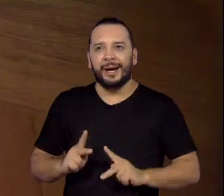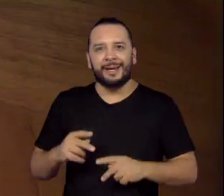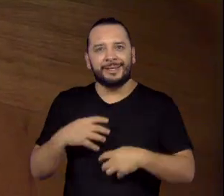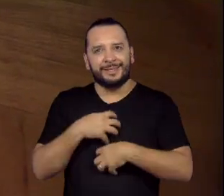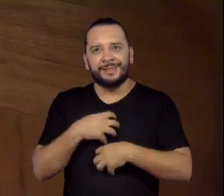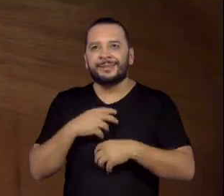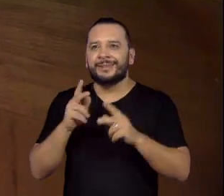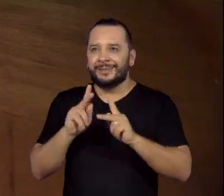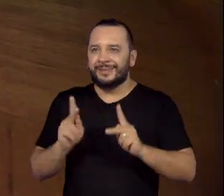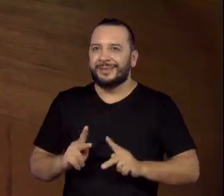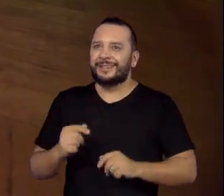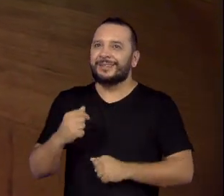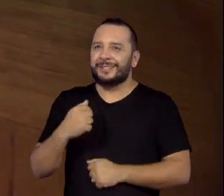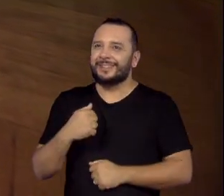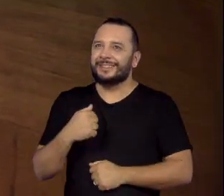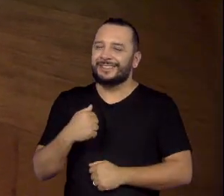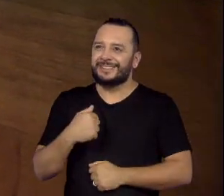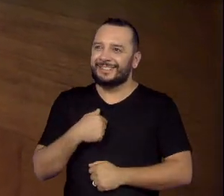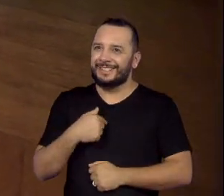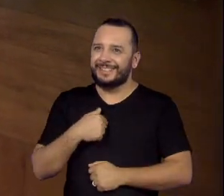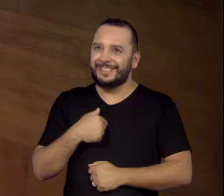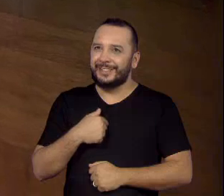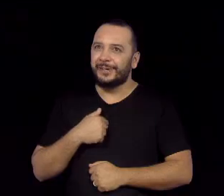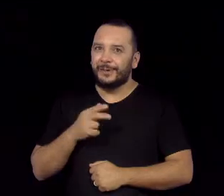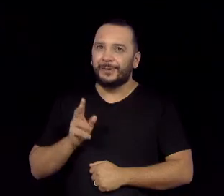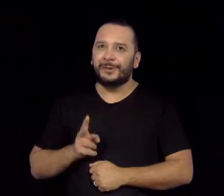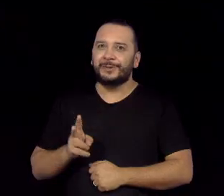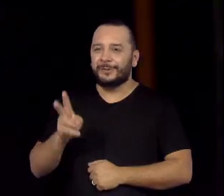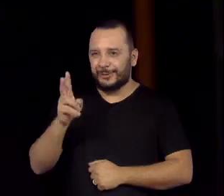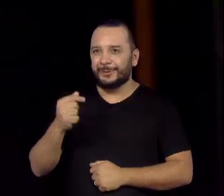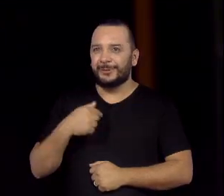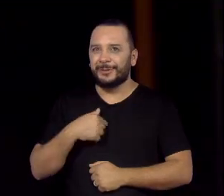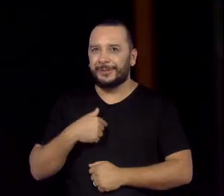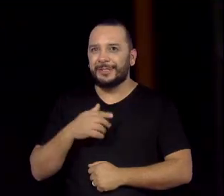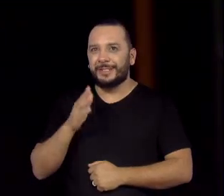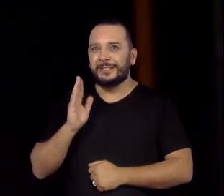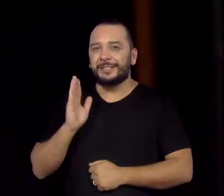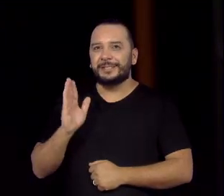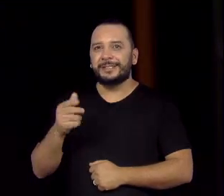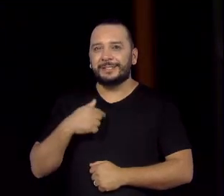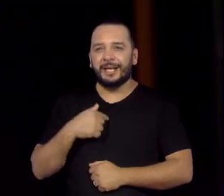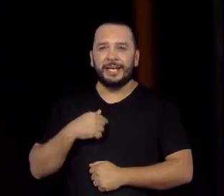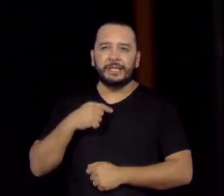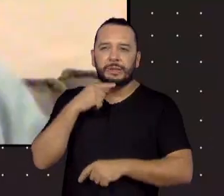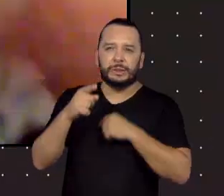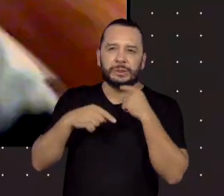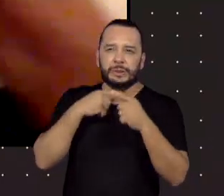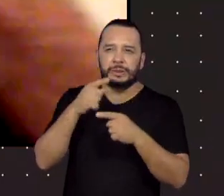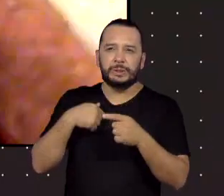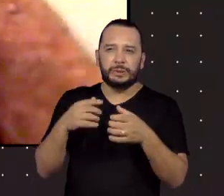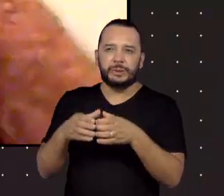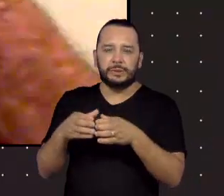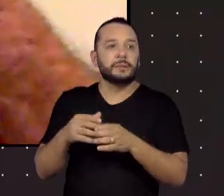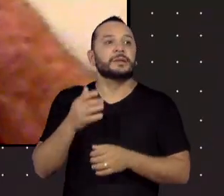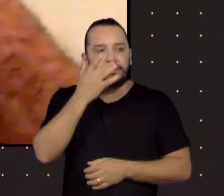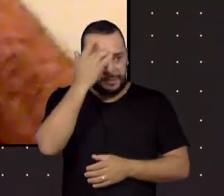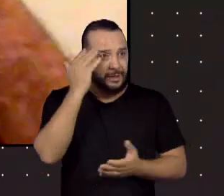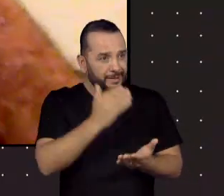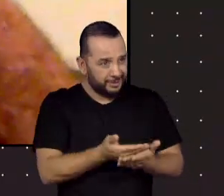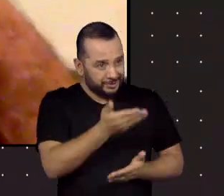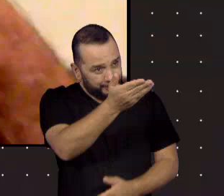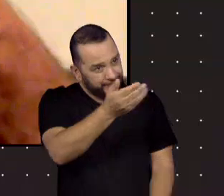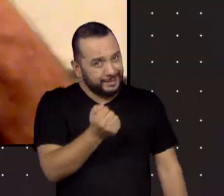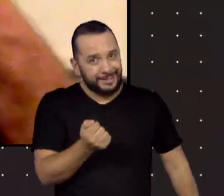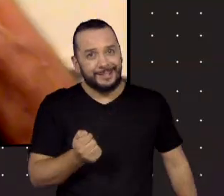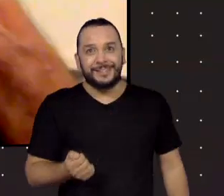mas eu continuo a duvidar de mim, juro por Deus. Só você, porque ninguém duvida, você viu? Ninguém duvida. É